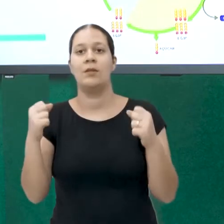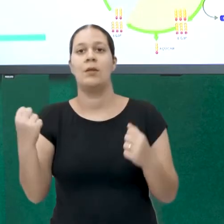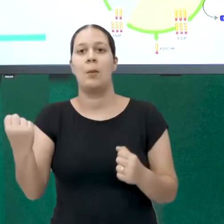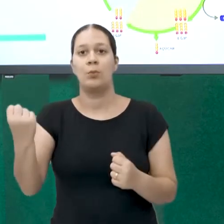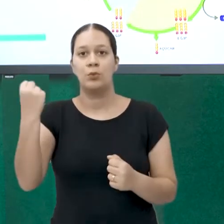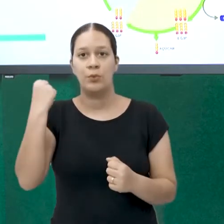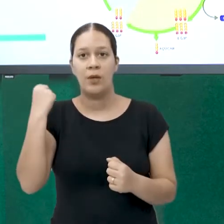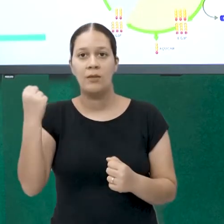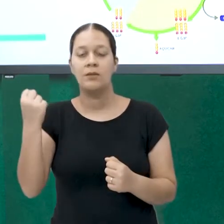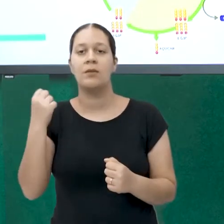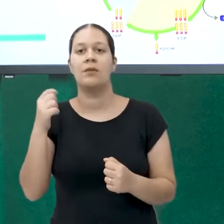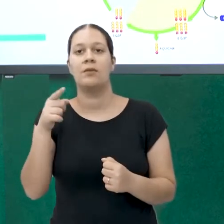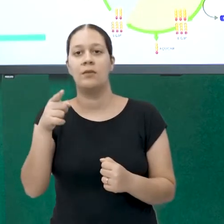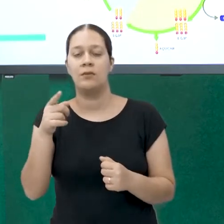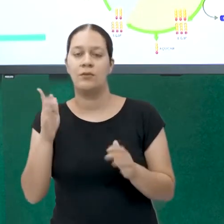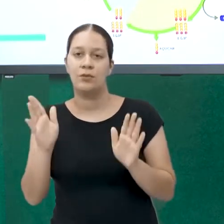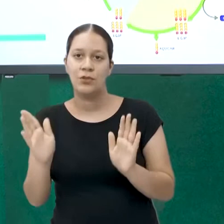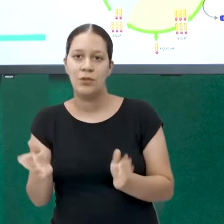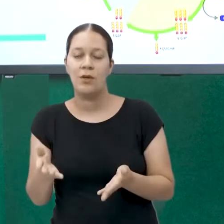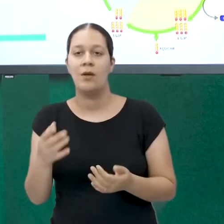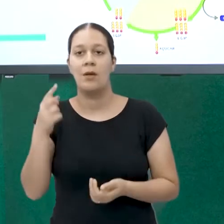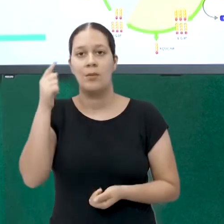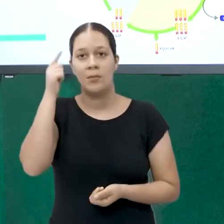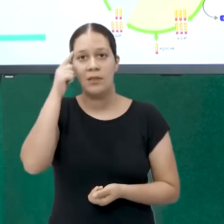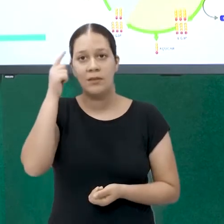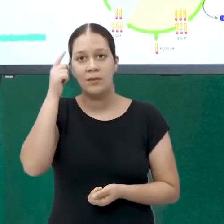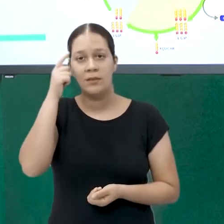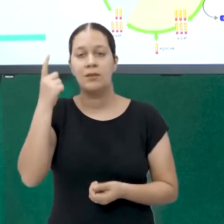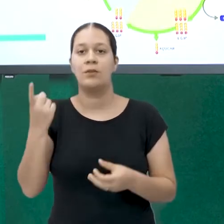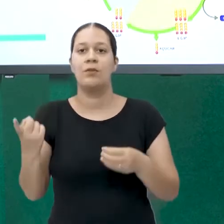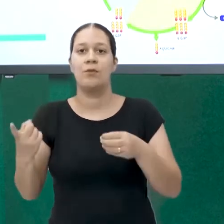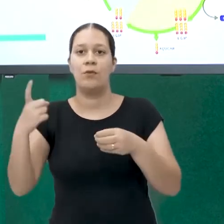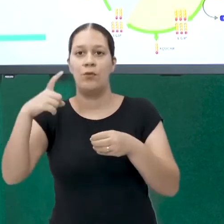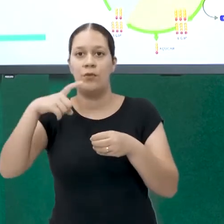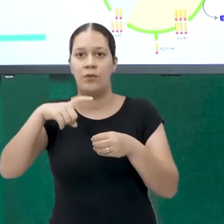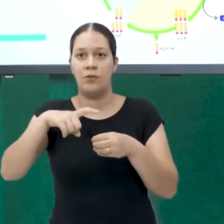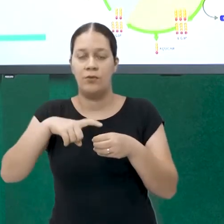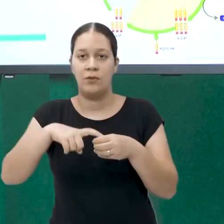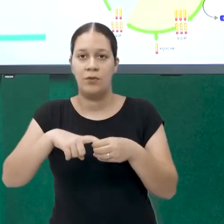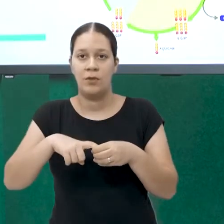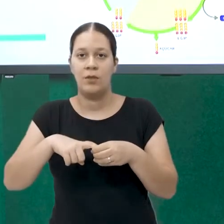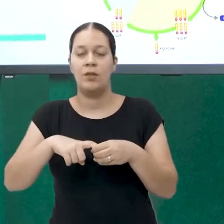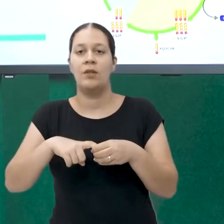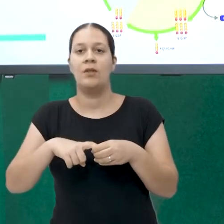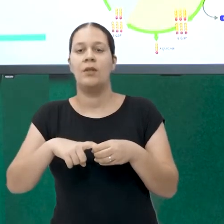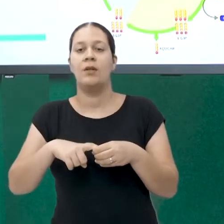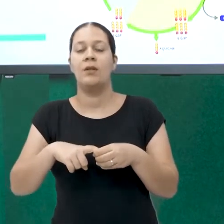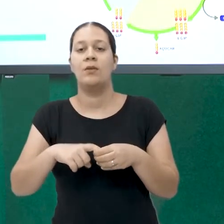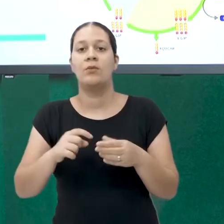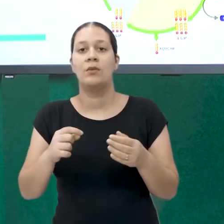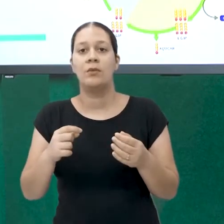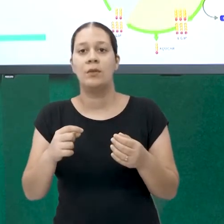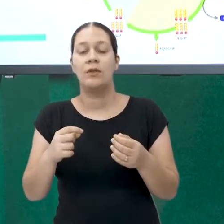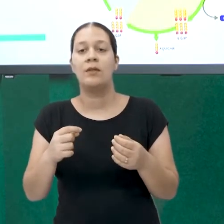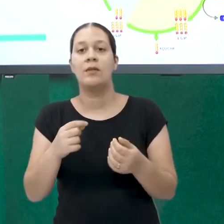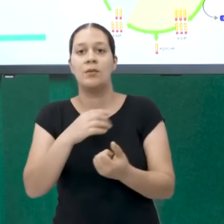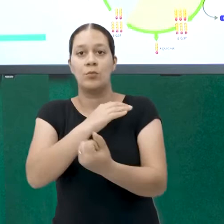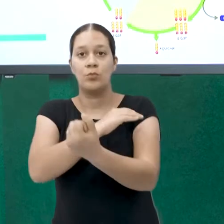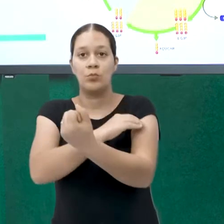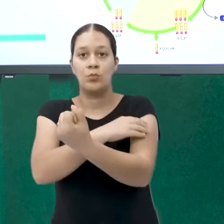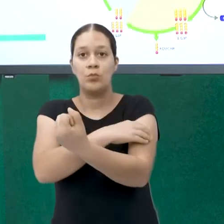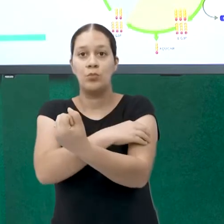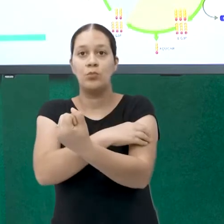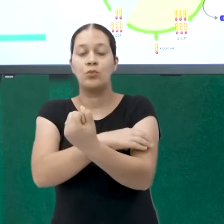faz musculação, que seja, fazia, né? Tá tentando voltar agora com essa coisa toda da pandemia. Já ouviu falar que